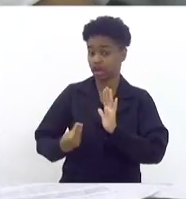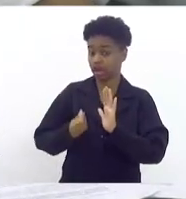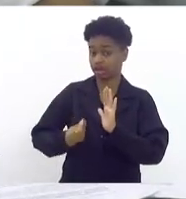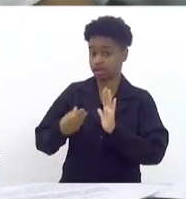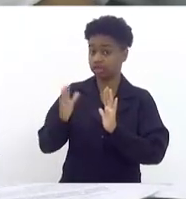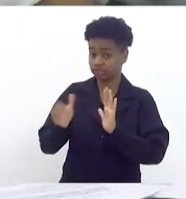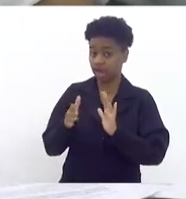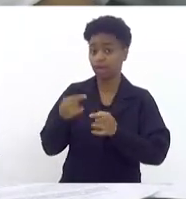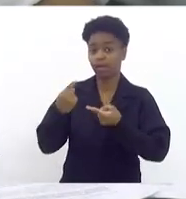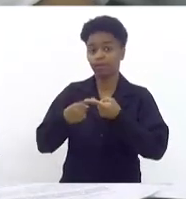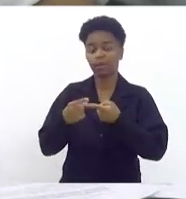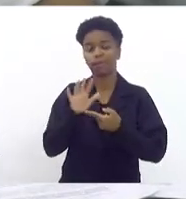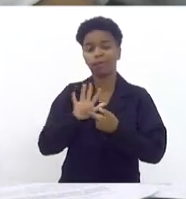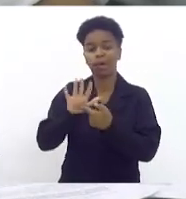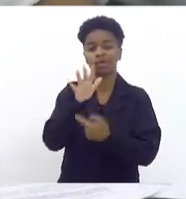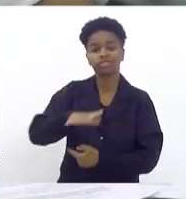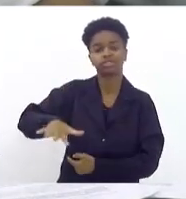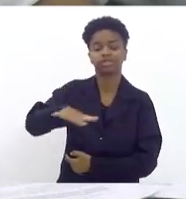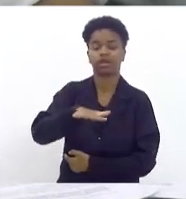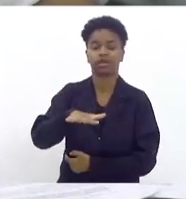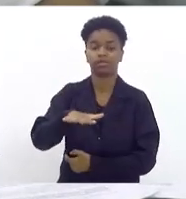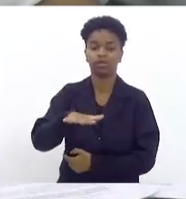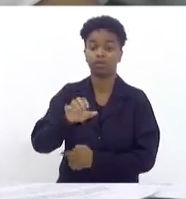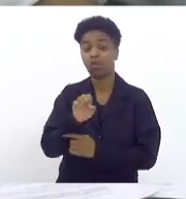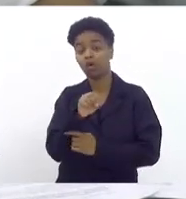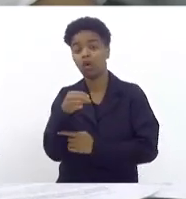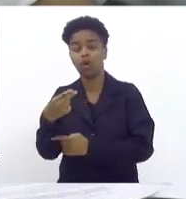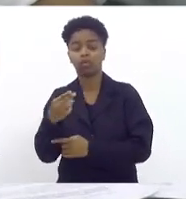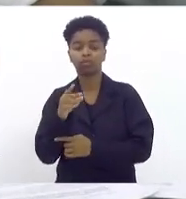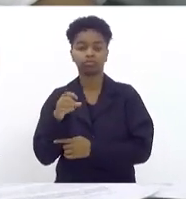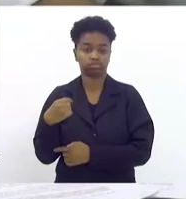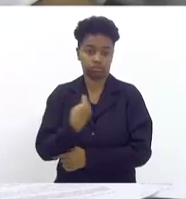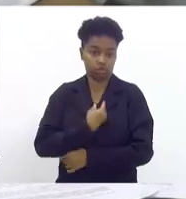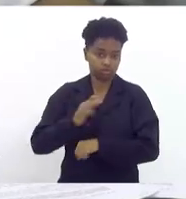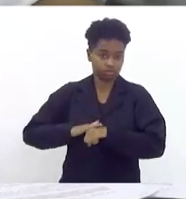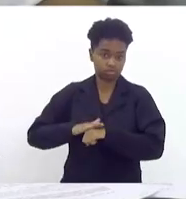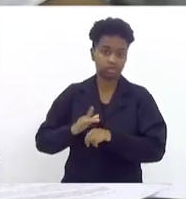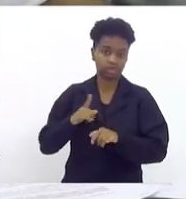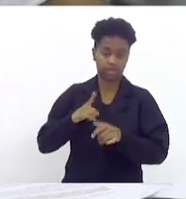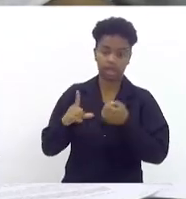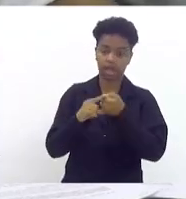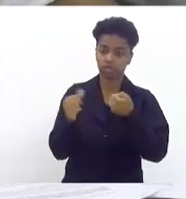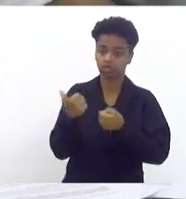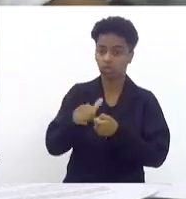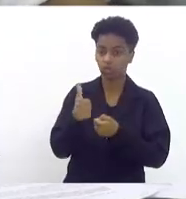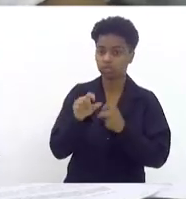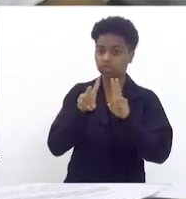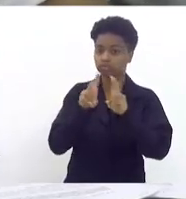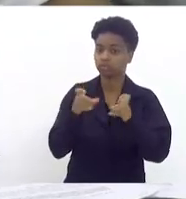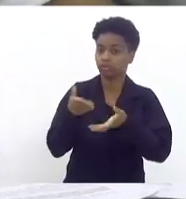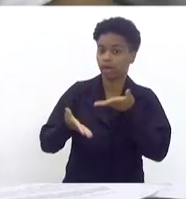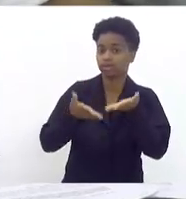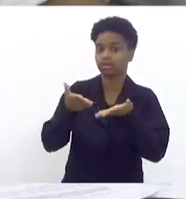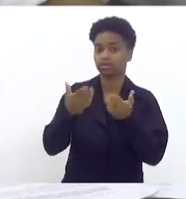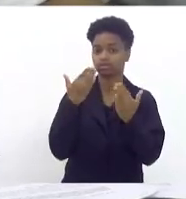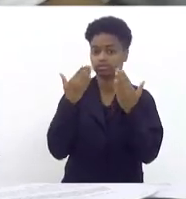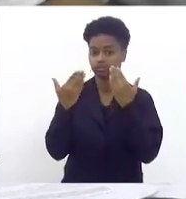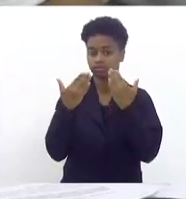sendo discutida, como, eventualmente, essa nossa, que tem o artigo 11 sobre o atendimento